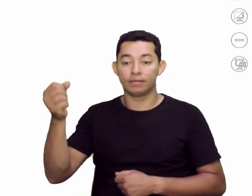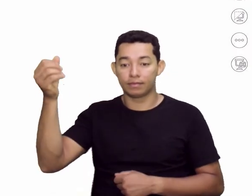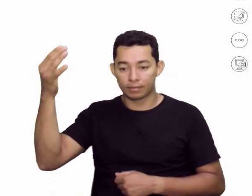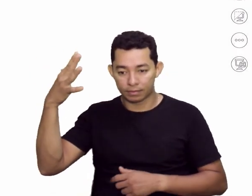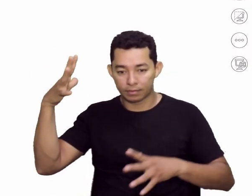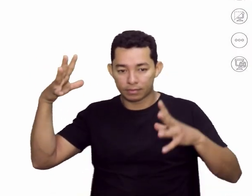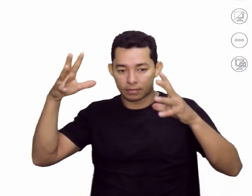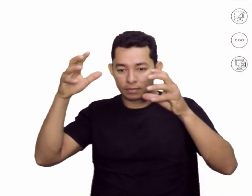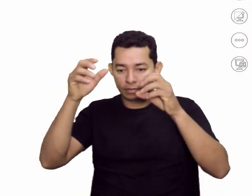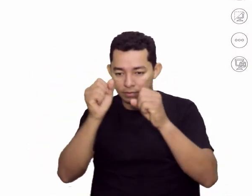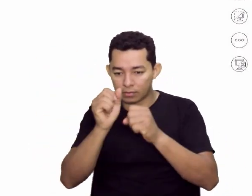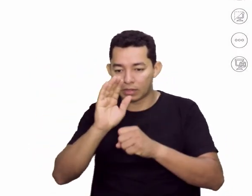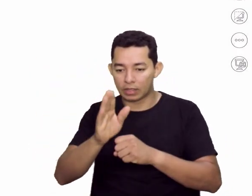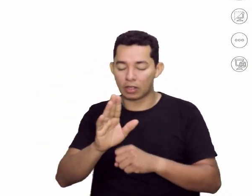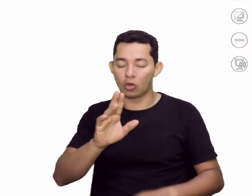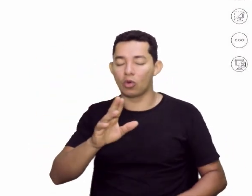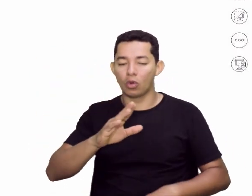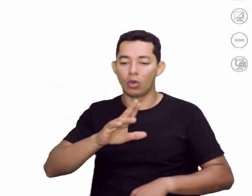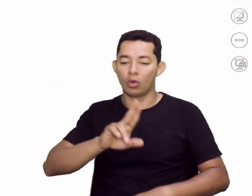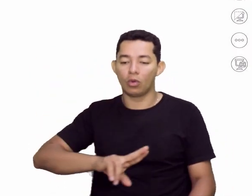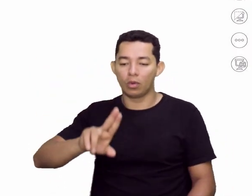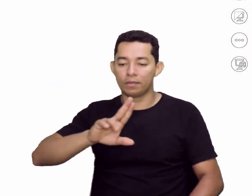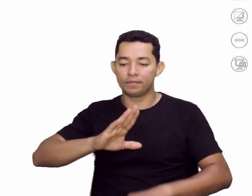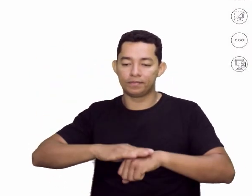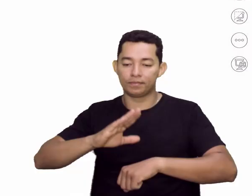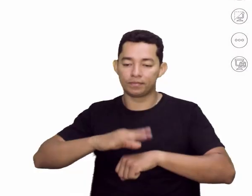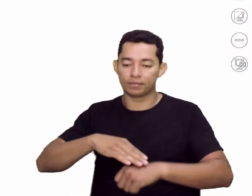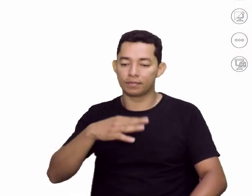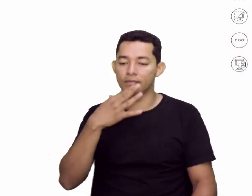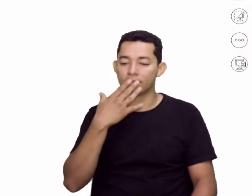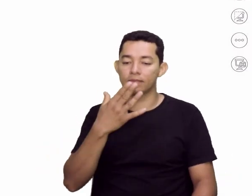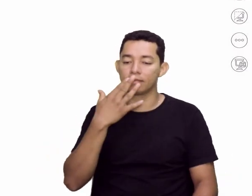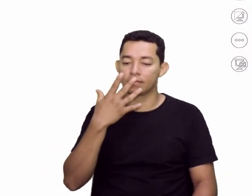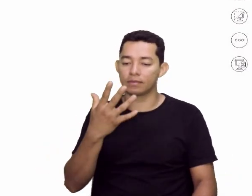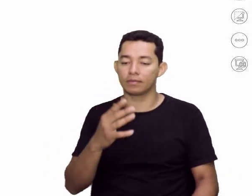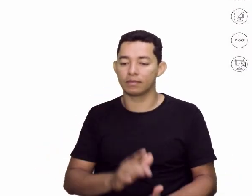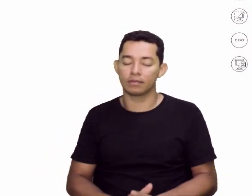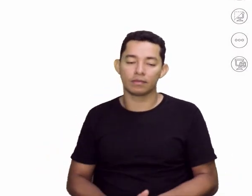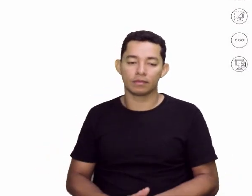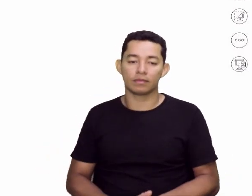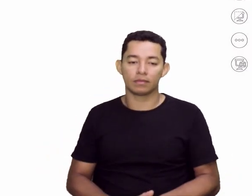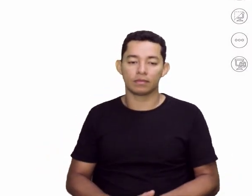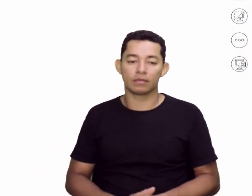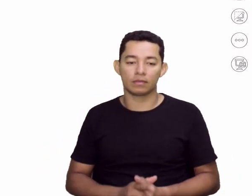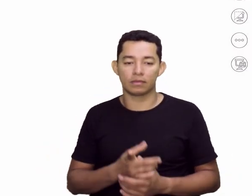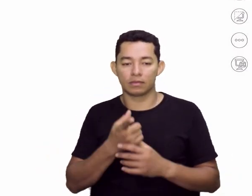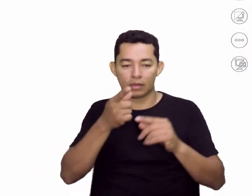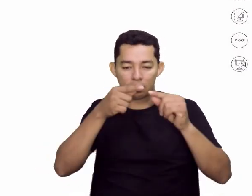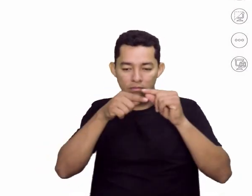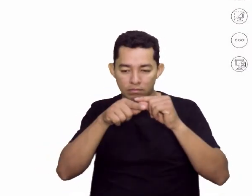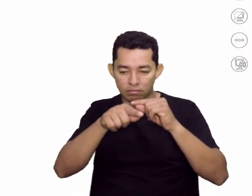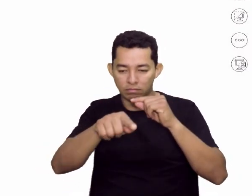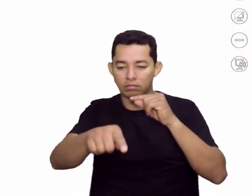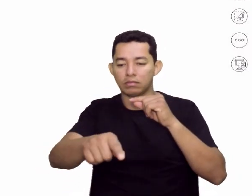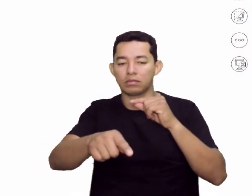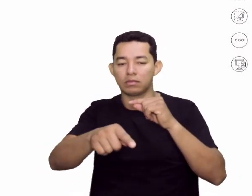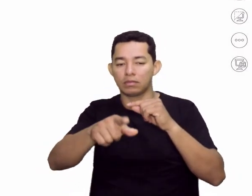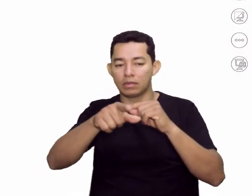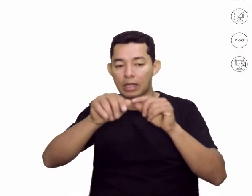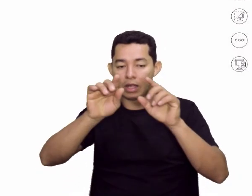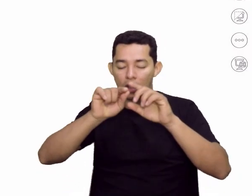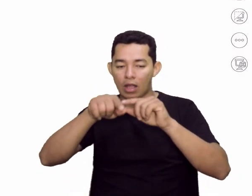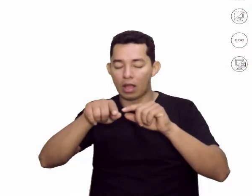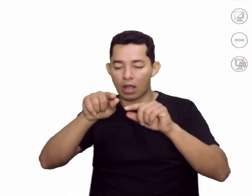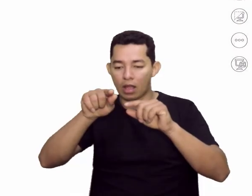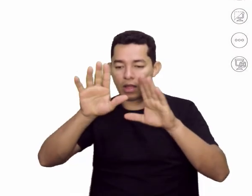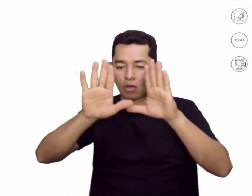tendência colorida, né? As figuras em destaque, olha aí a perspectiva também, né? A profundidade do quadro. Esse é um quadro plano,